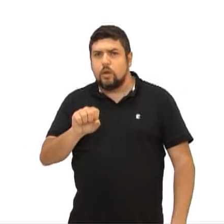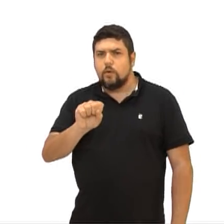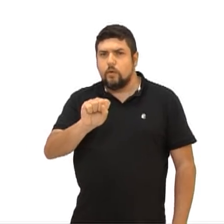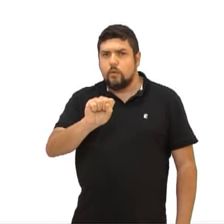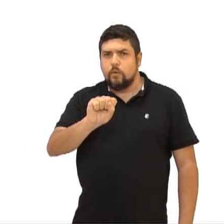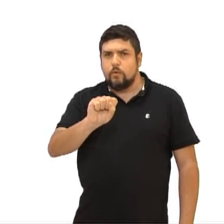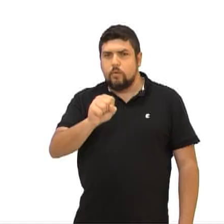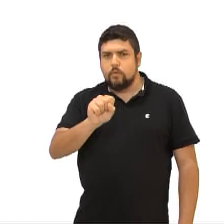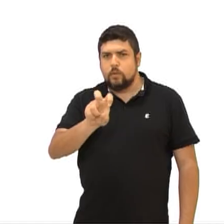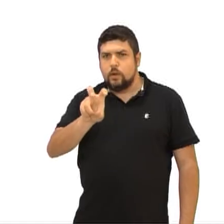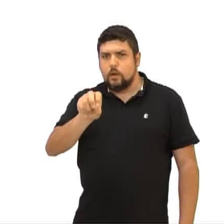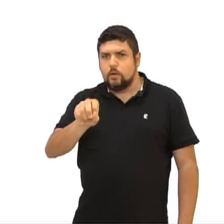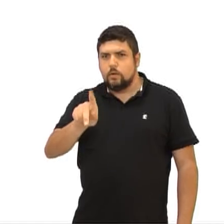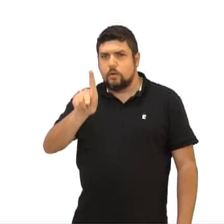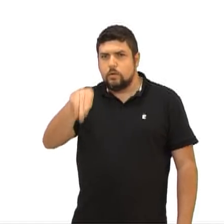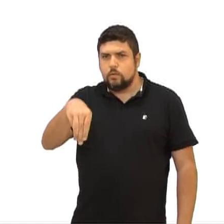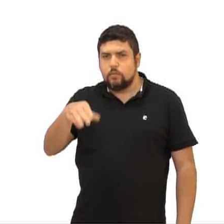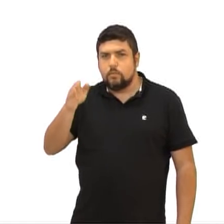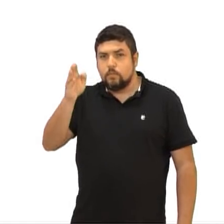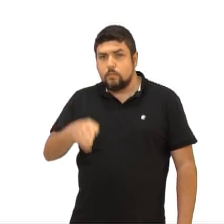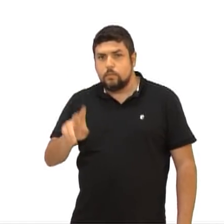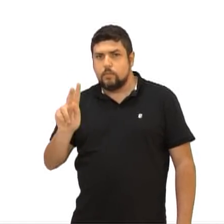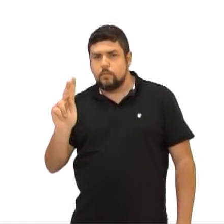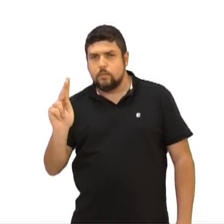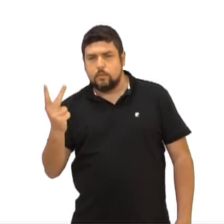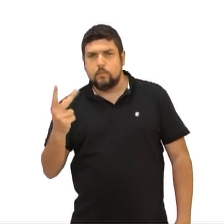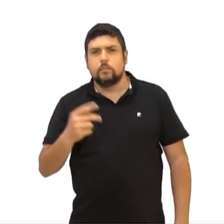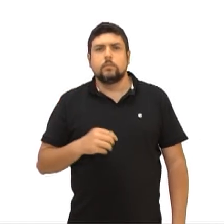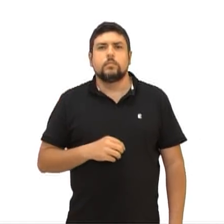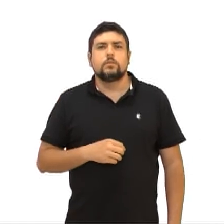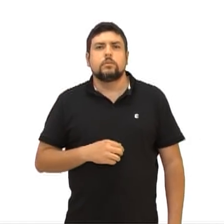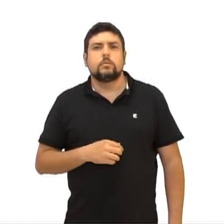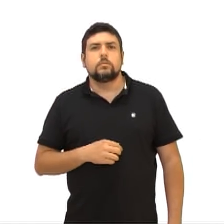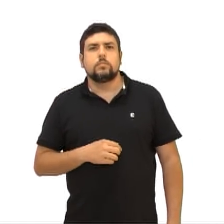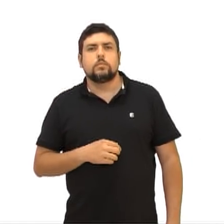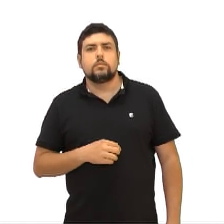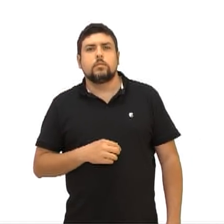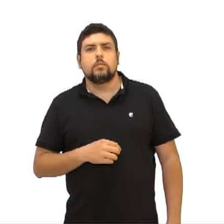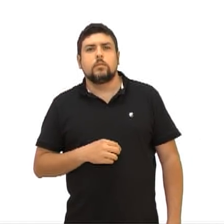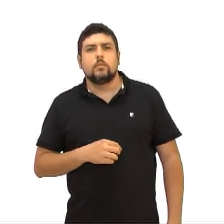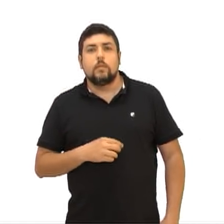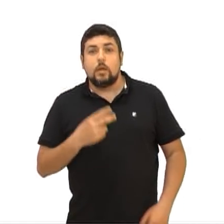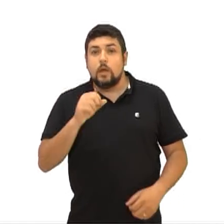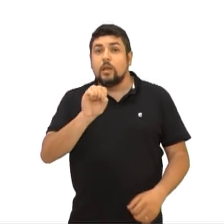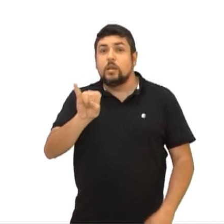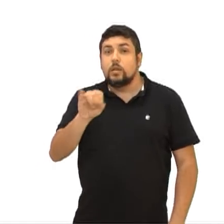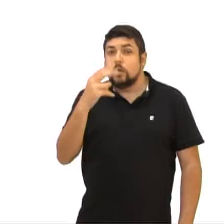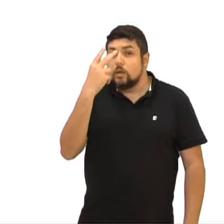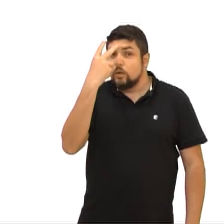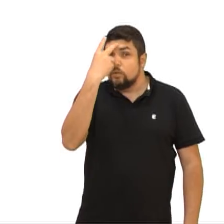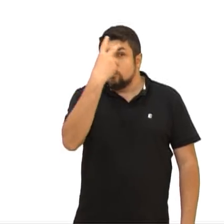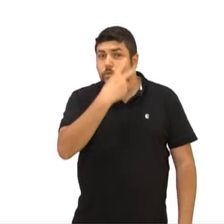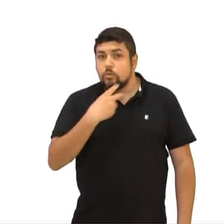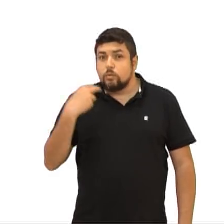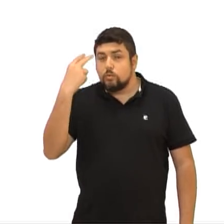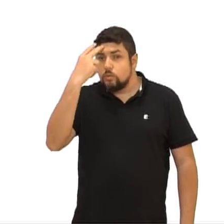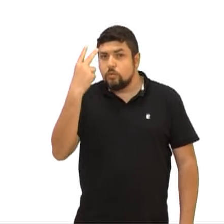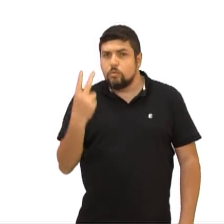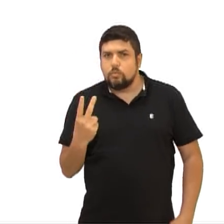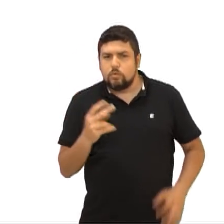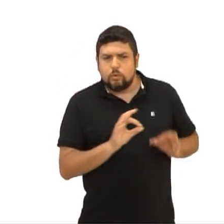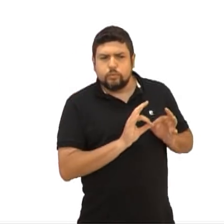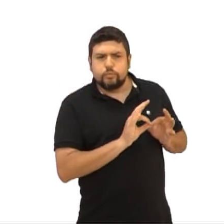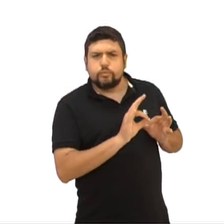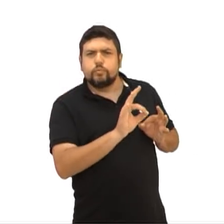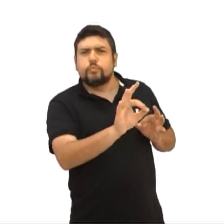850 km por hora. Quantos quilômetros ele percorreria em 2 horas e